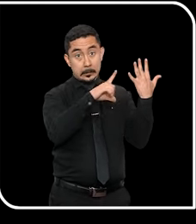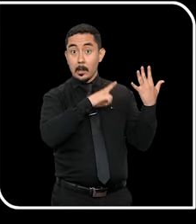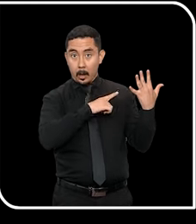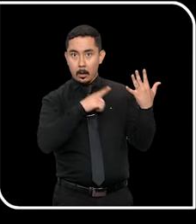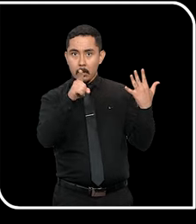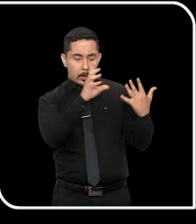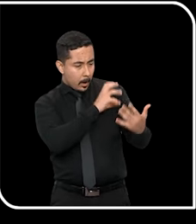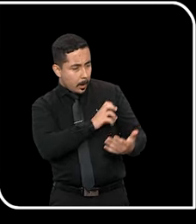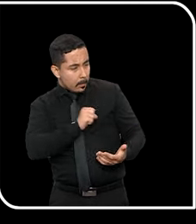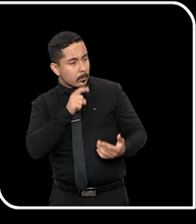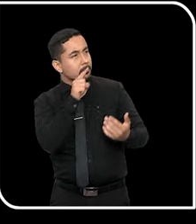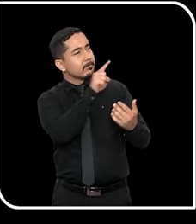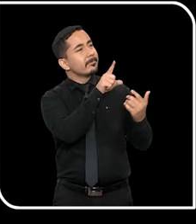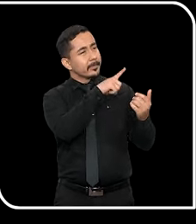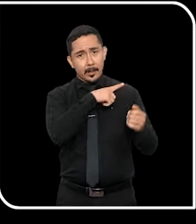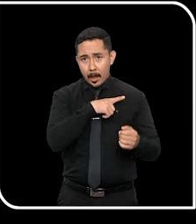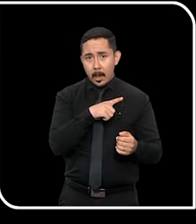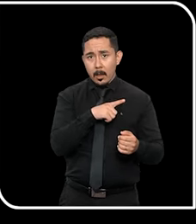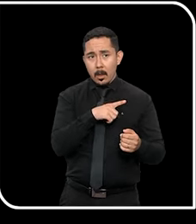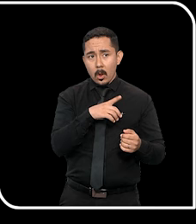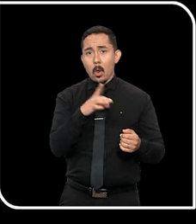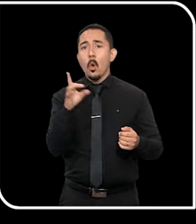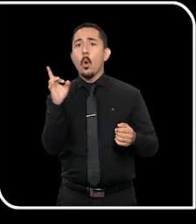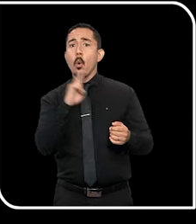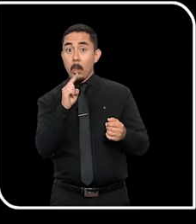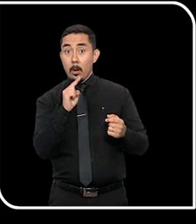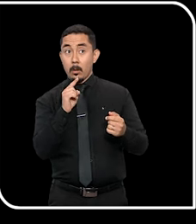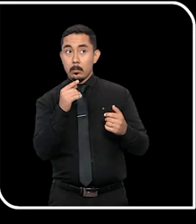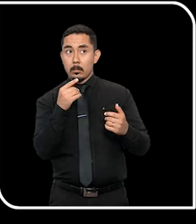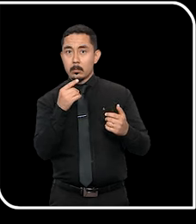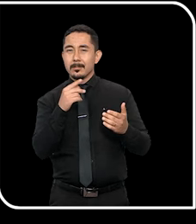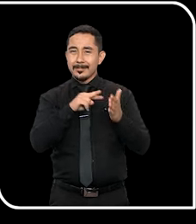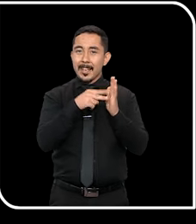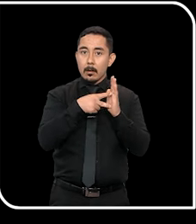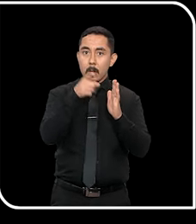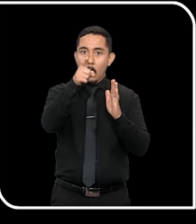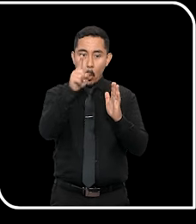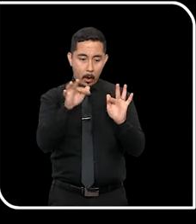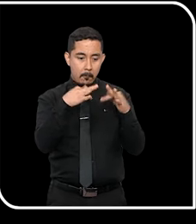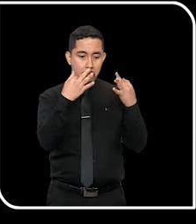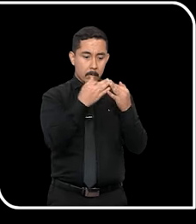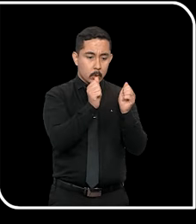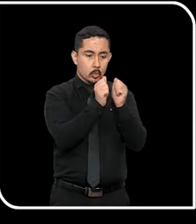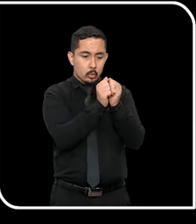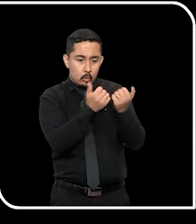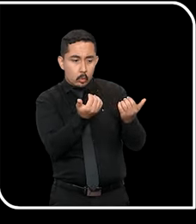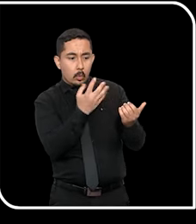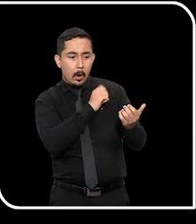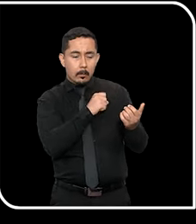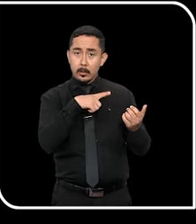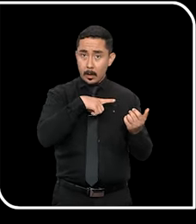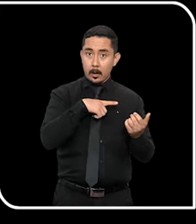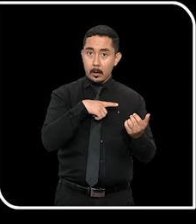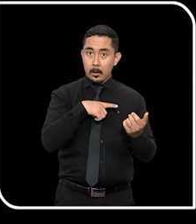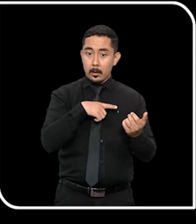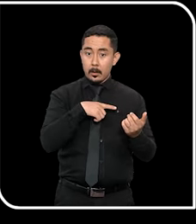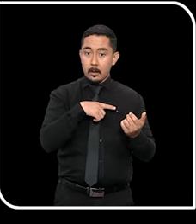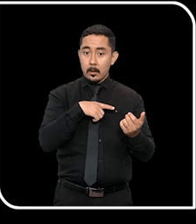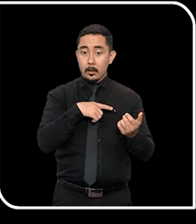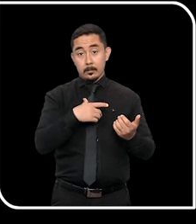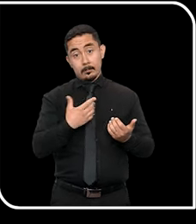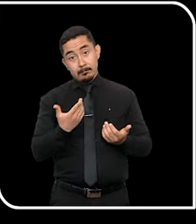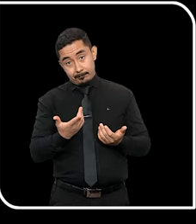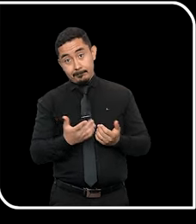elas são objetos de amor de vocês objetos de desejo vocês consomem pessoas